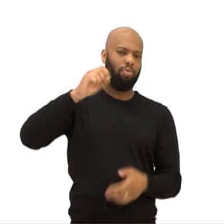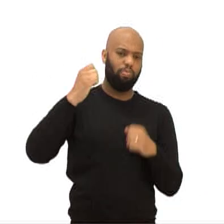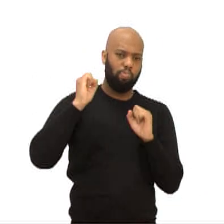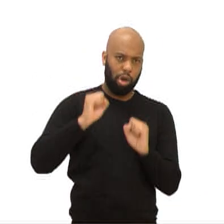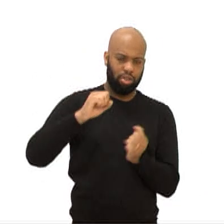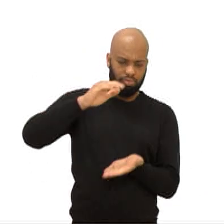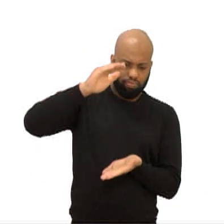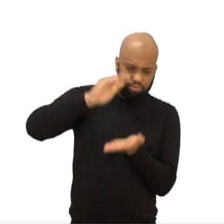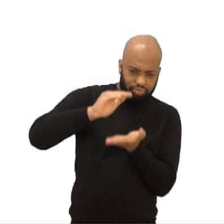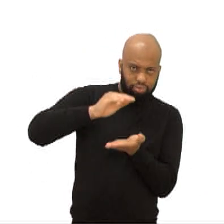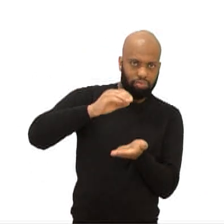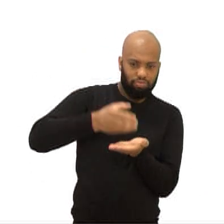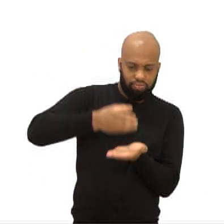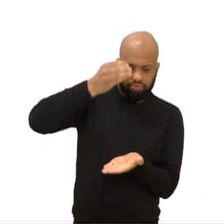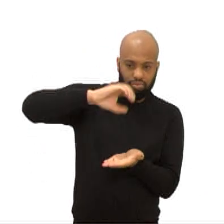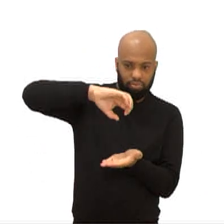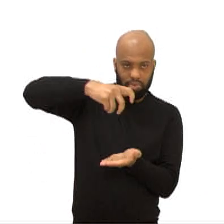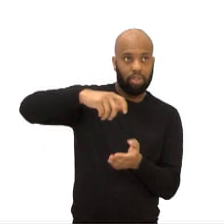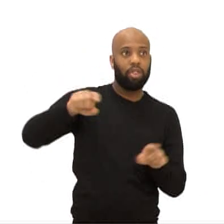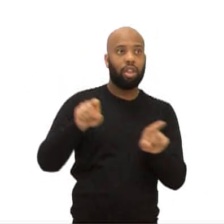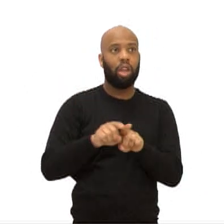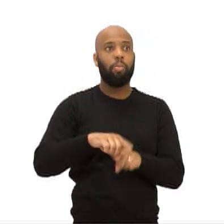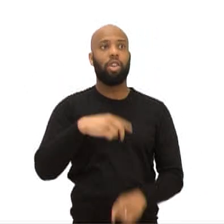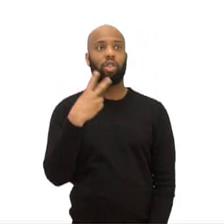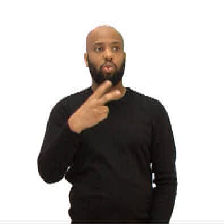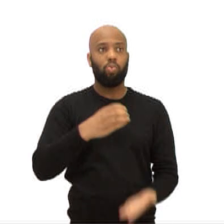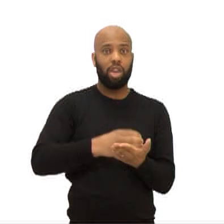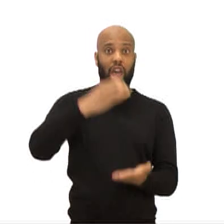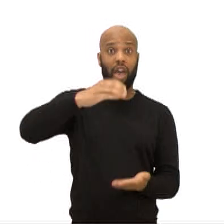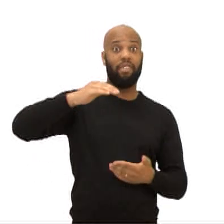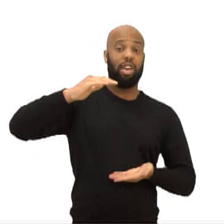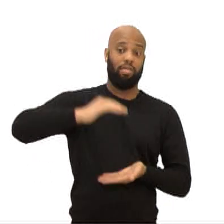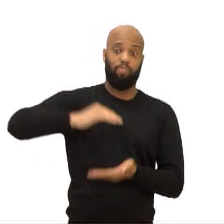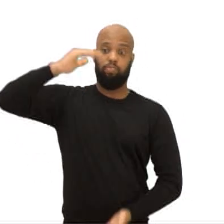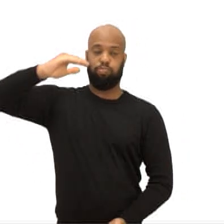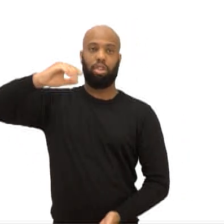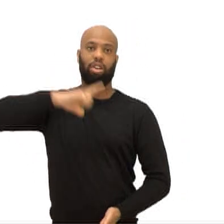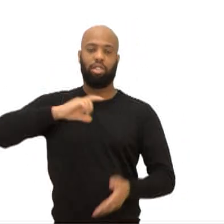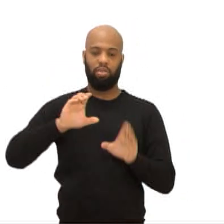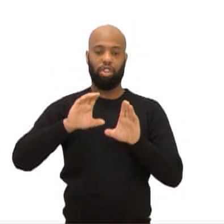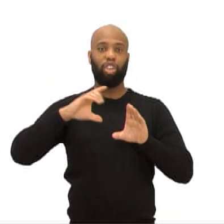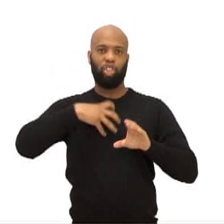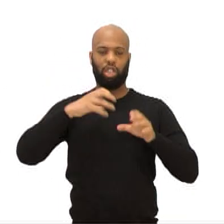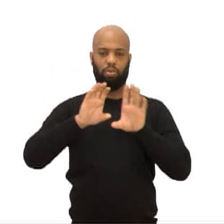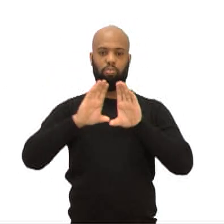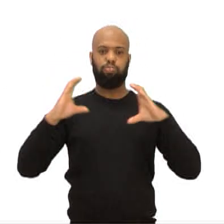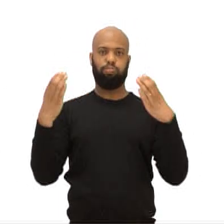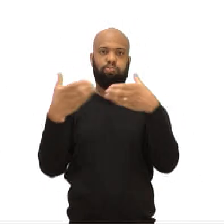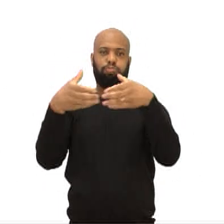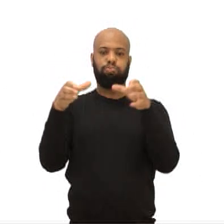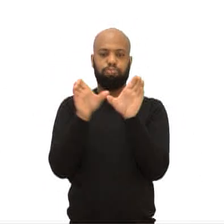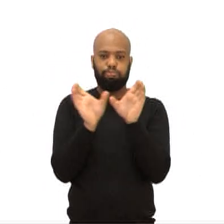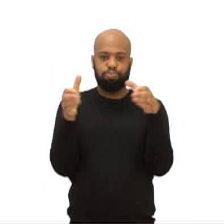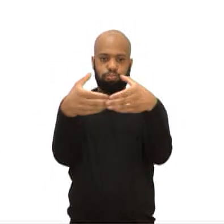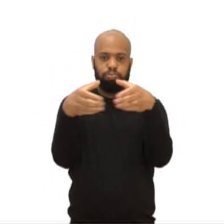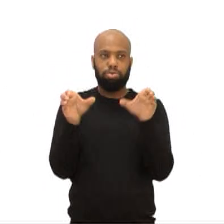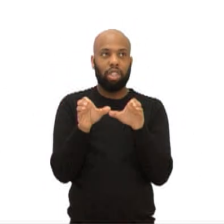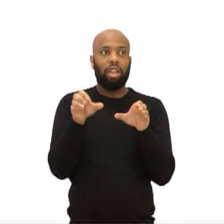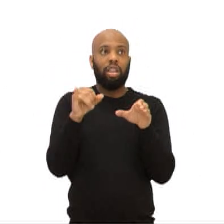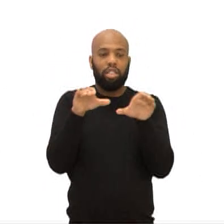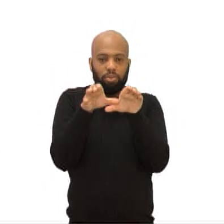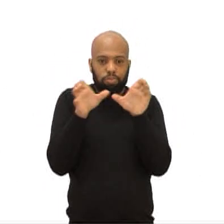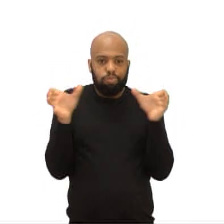garrafa de PET pequena. Duas garrafas de PET grandes, arredondadas, então escolha, quanto